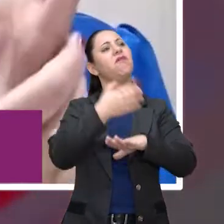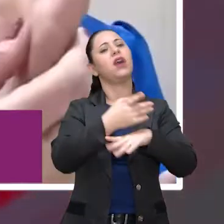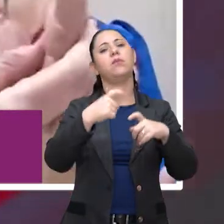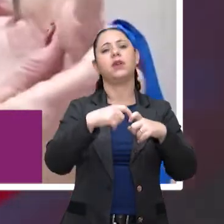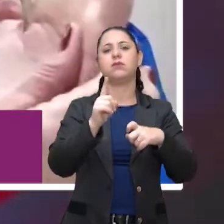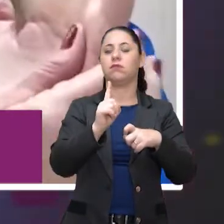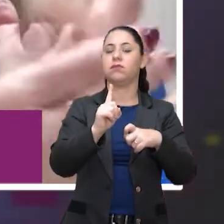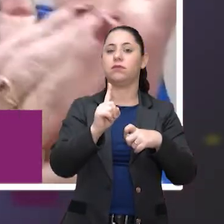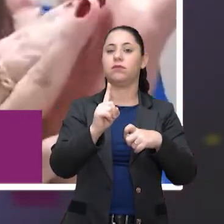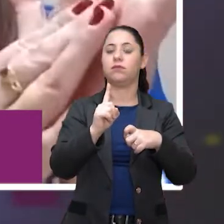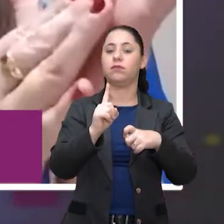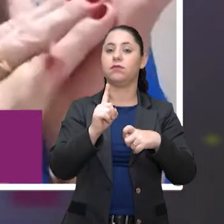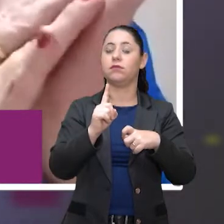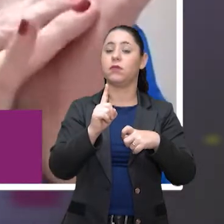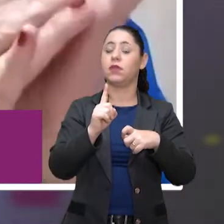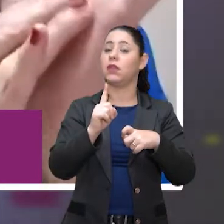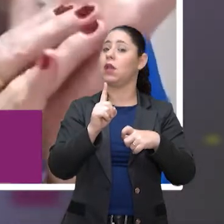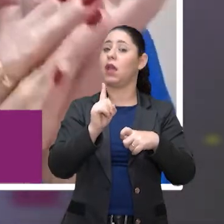nem sempre